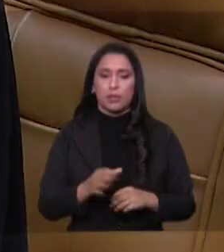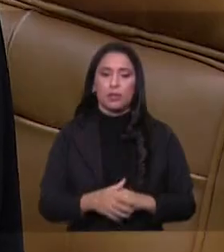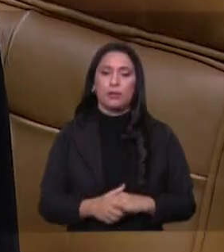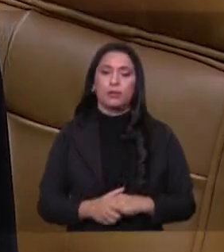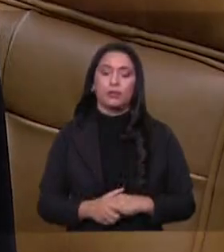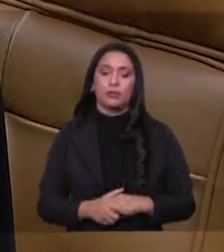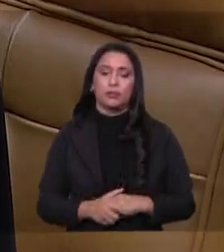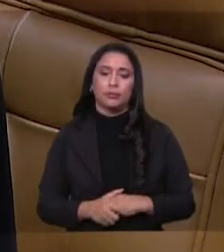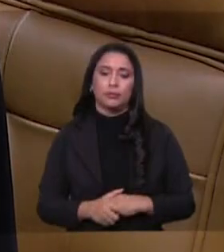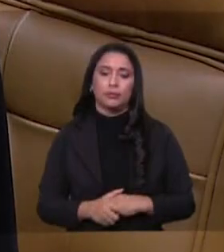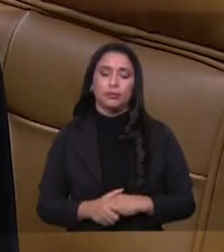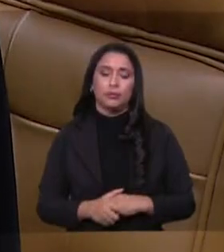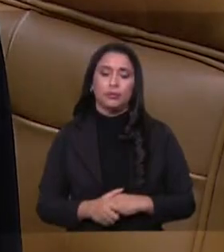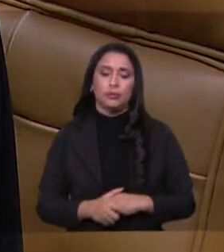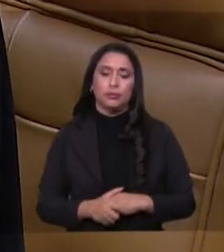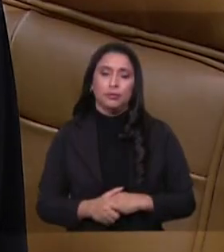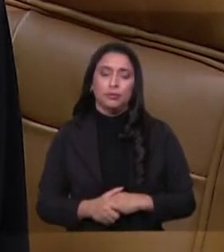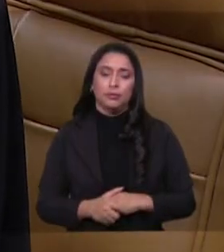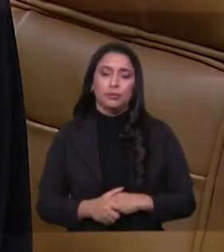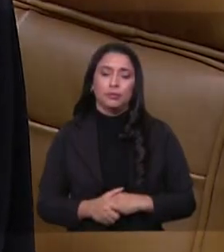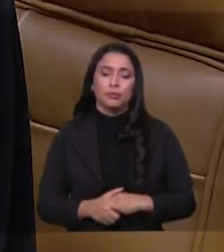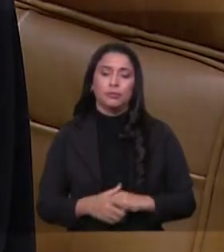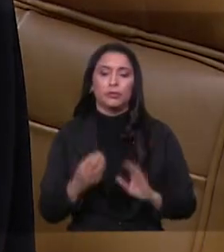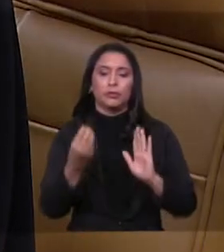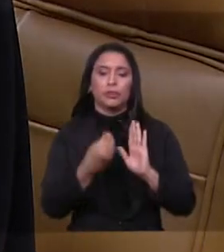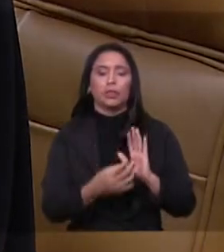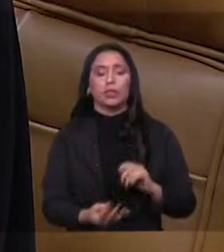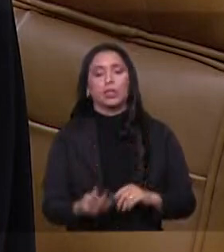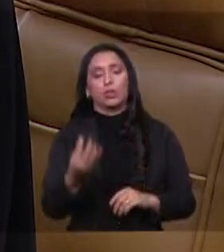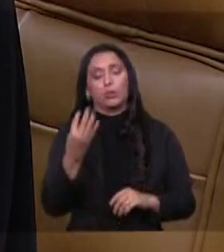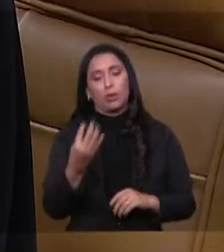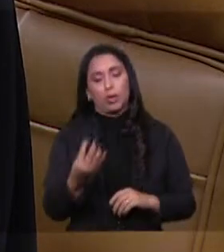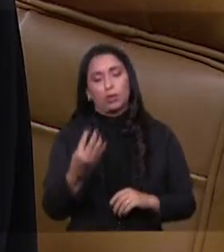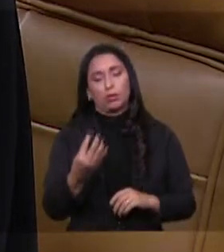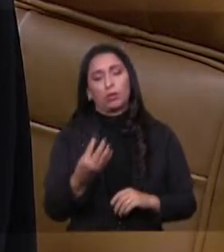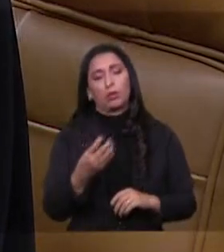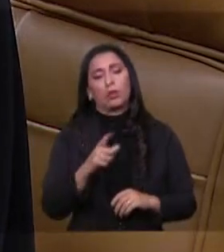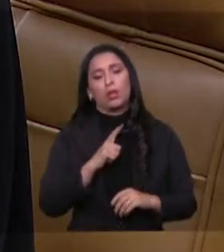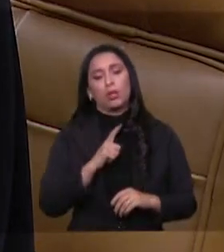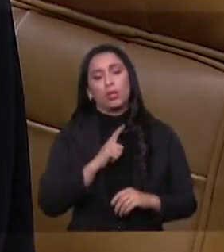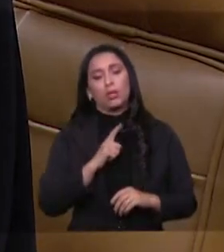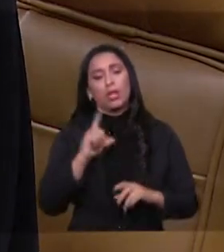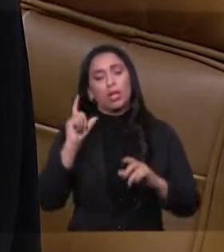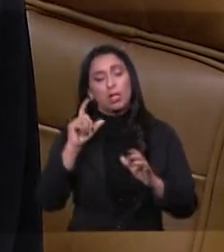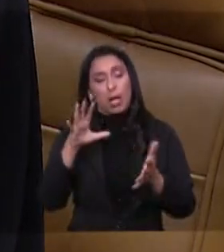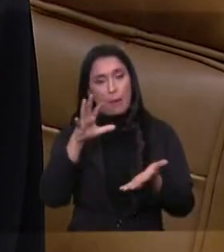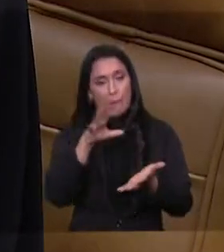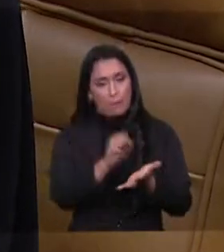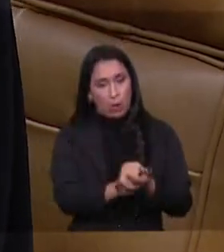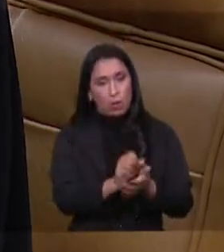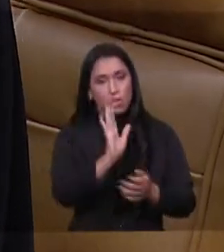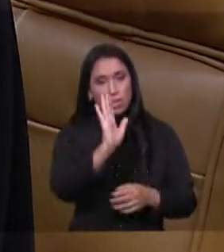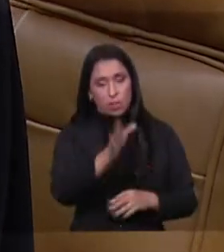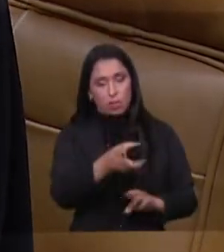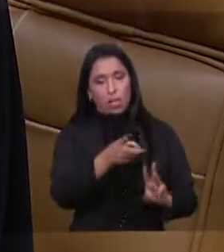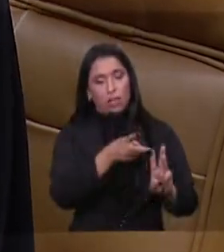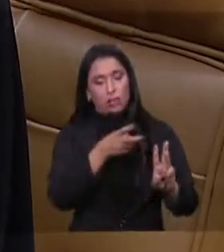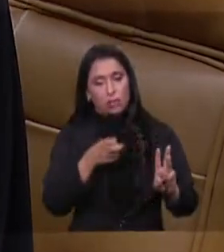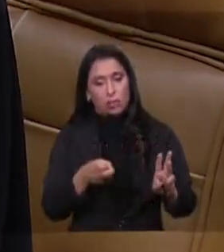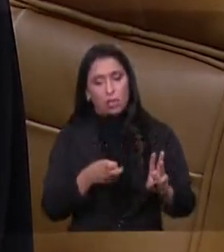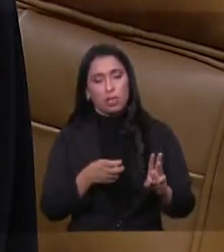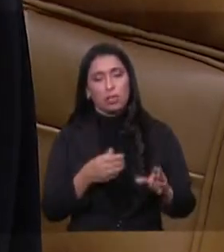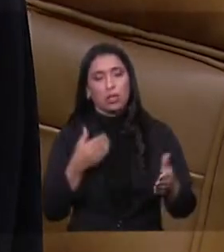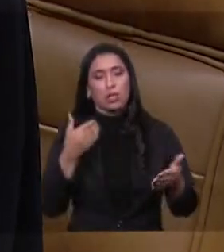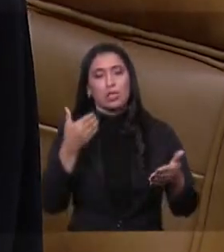Rosa Weber, presidente do STF. Item 4. Existindo posse tradicional indígena ao tempo da promulgação